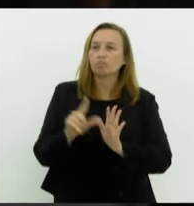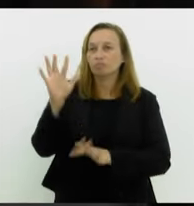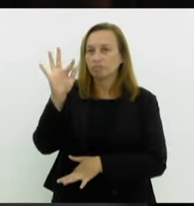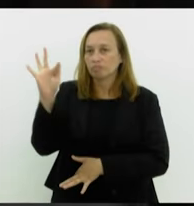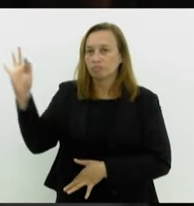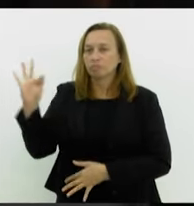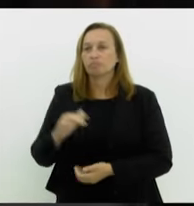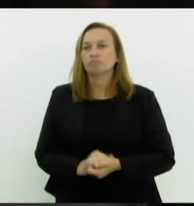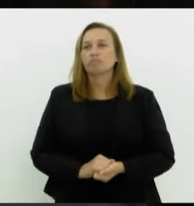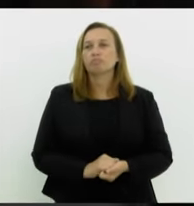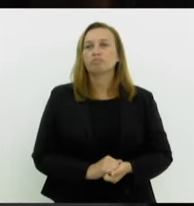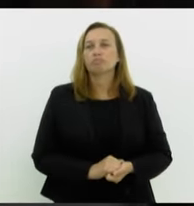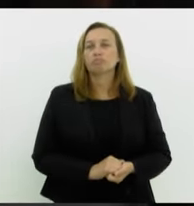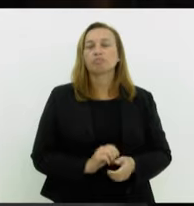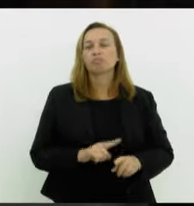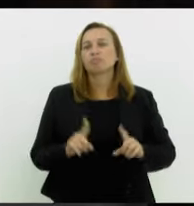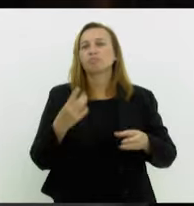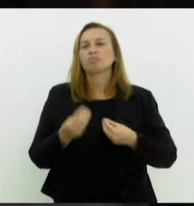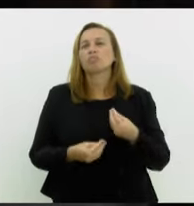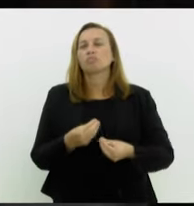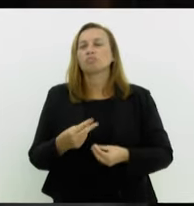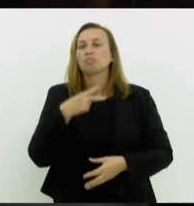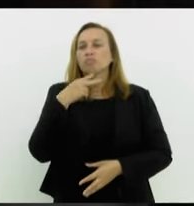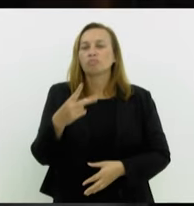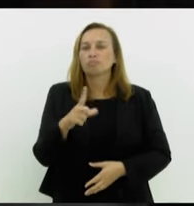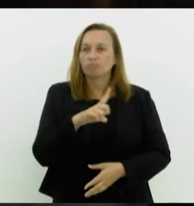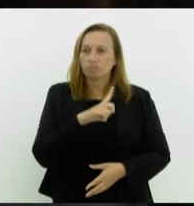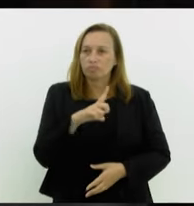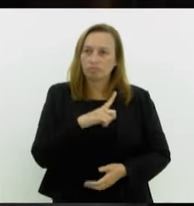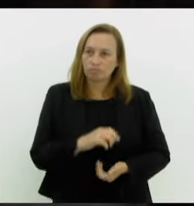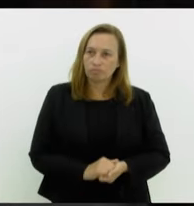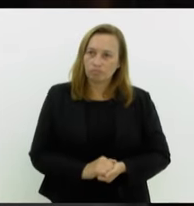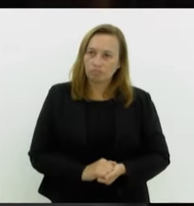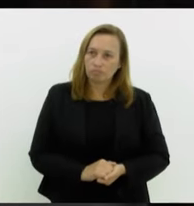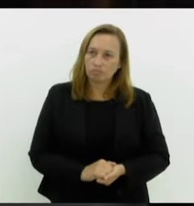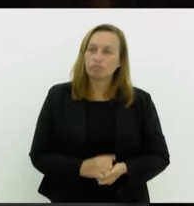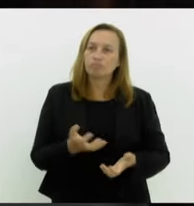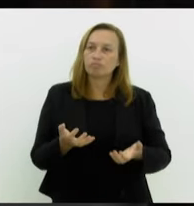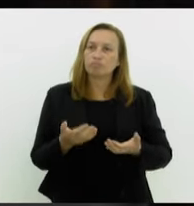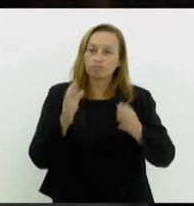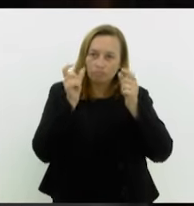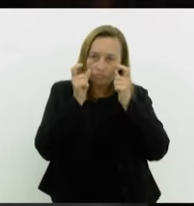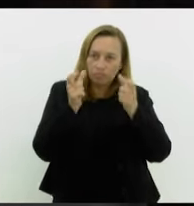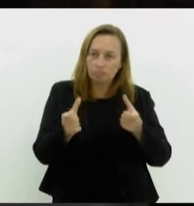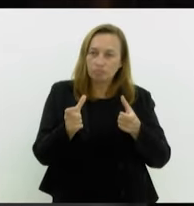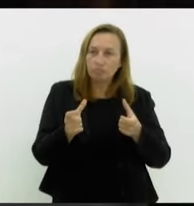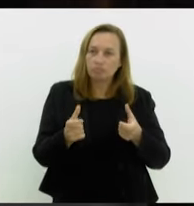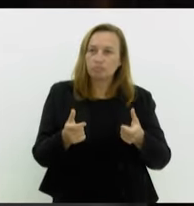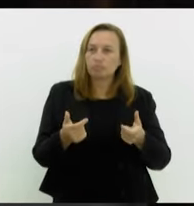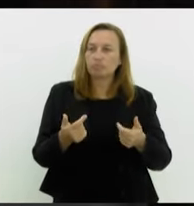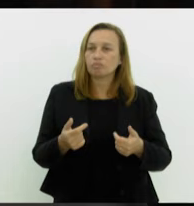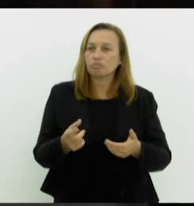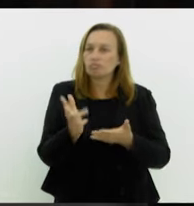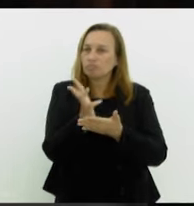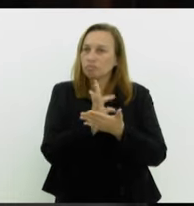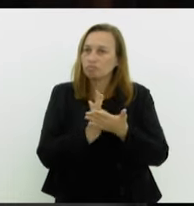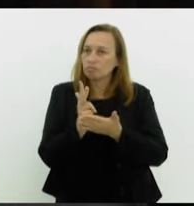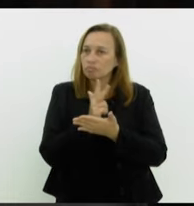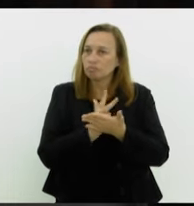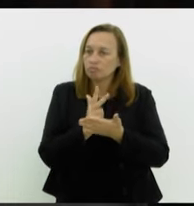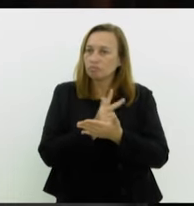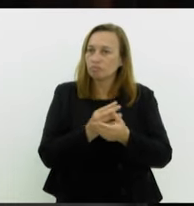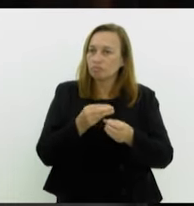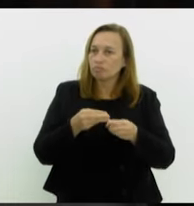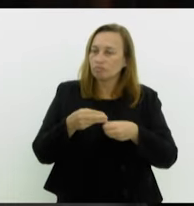federais mas como D voz essas pessoas e eu quero chamar atenção que nós vamos mapear esses